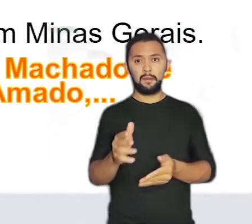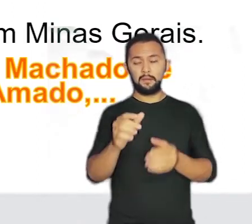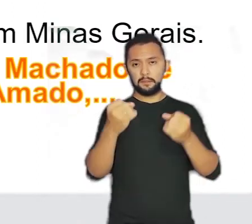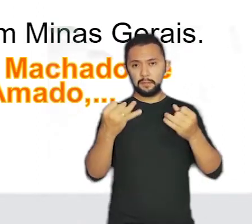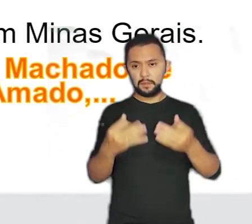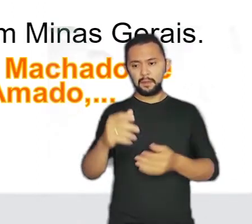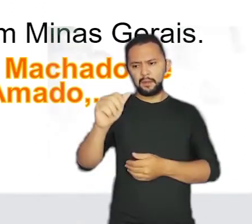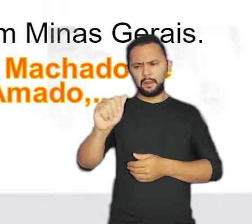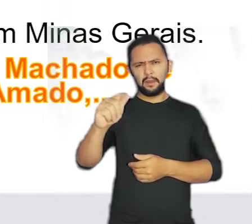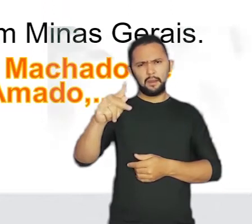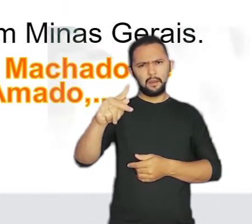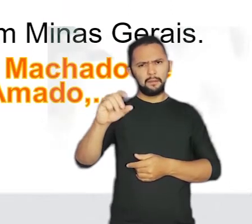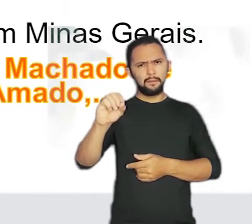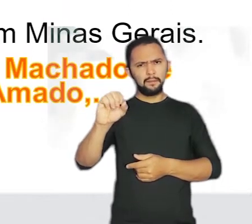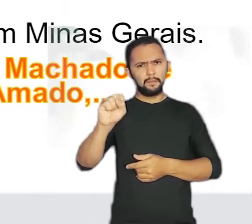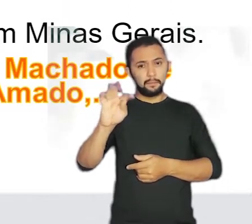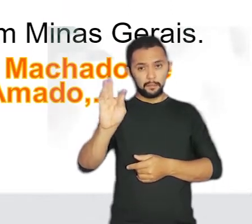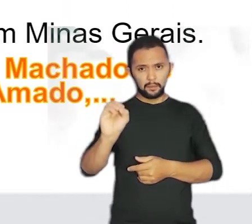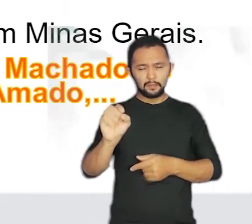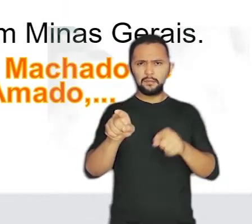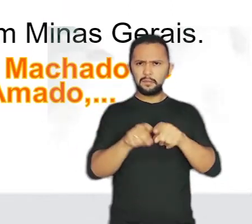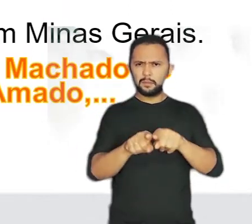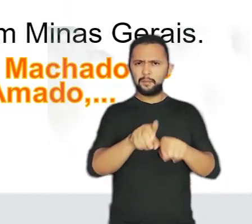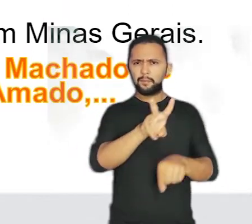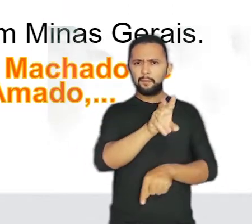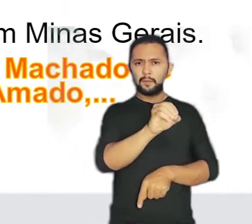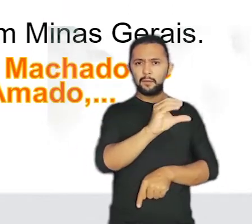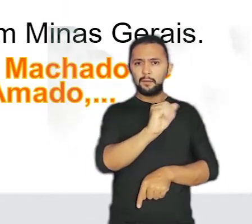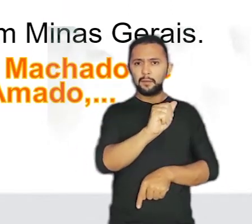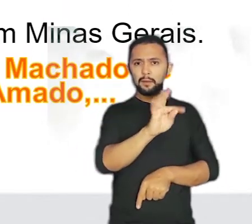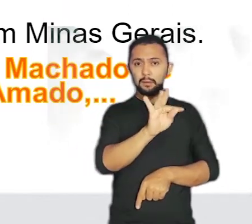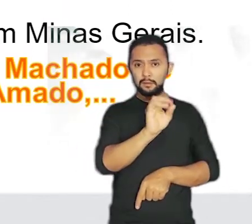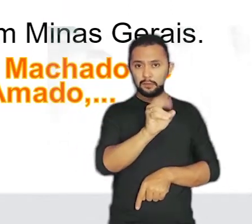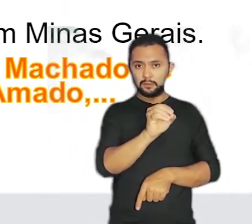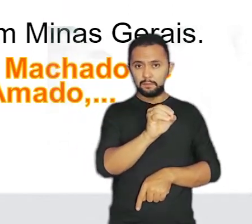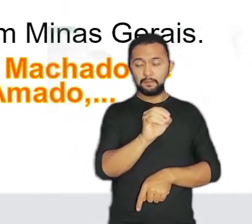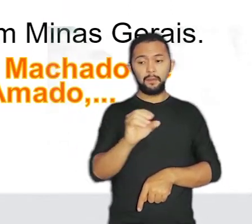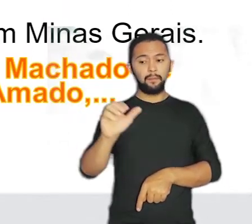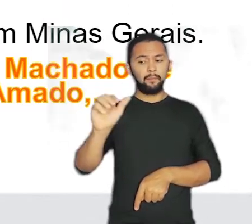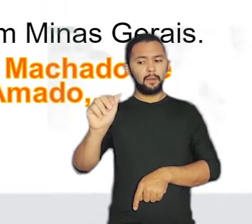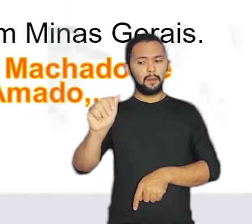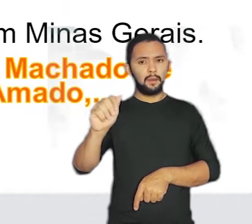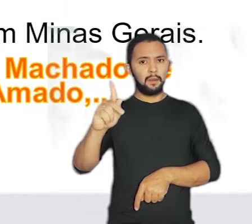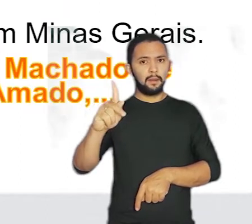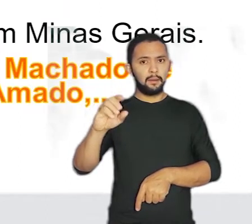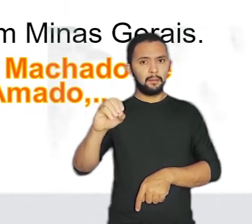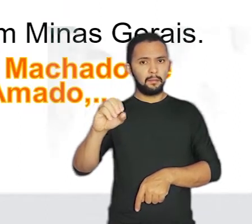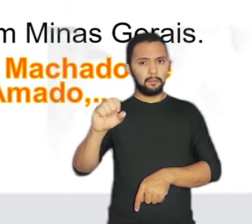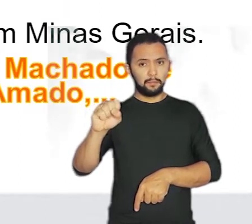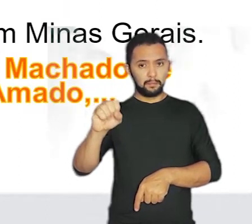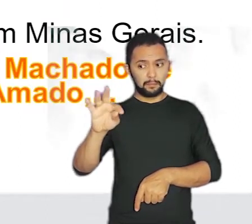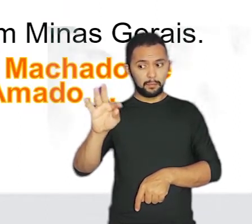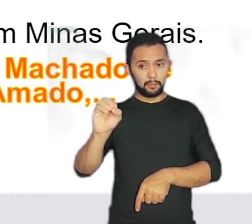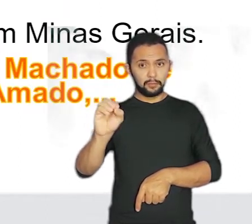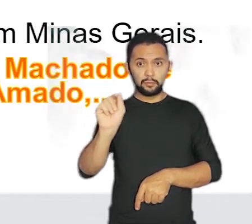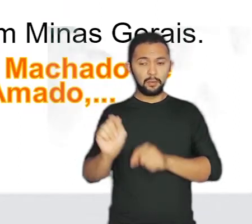O que é aposto e o que é vocativo? O aposto é um termo acessório da oração, então ele não é